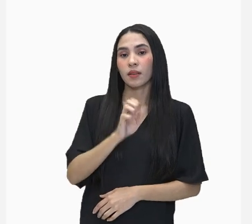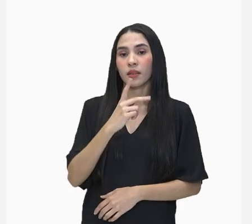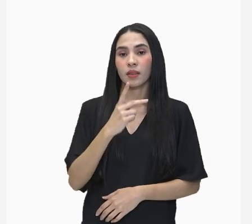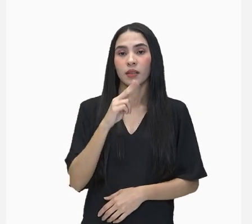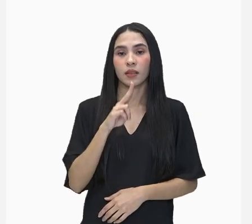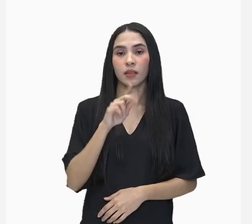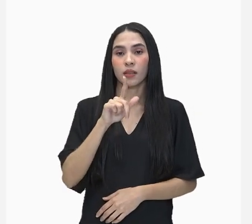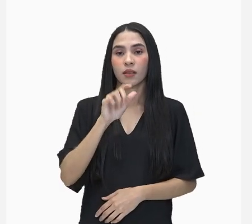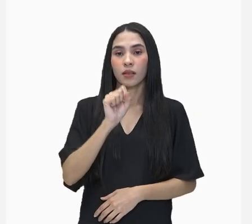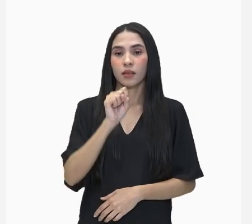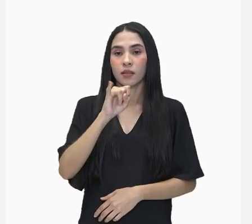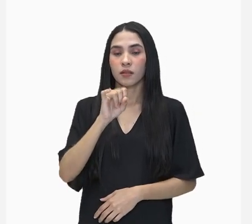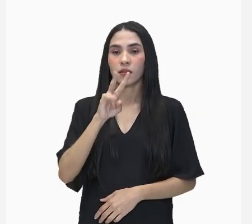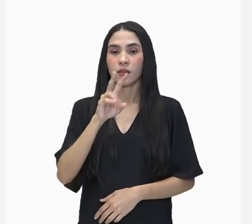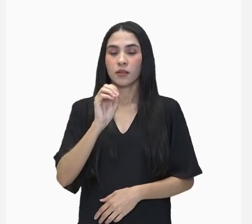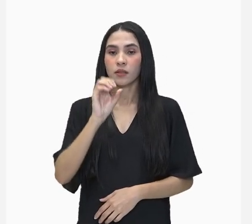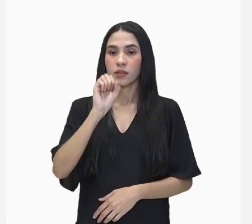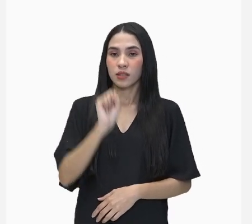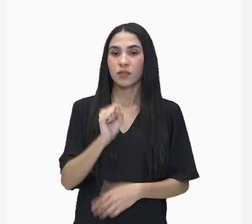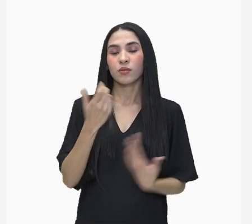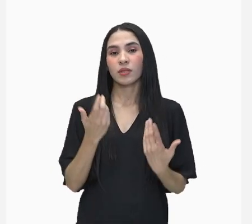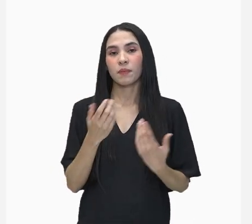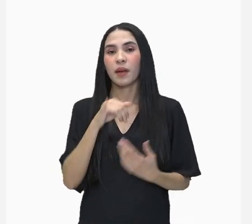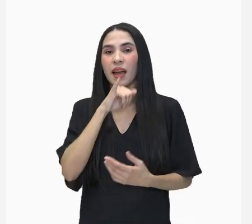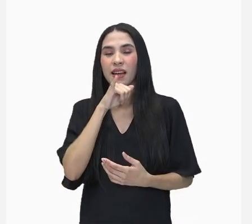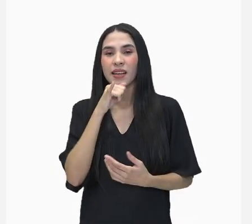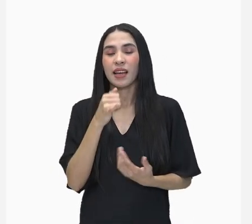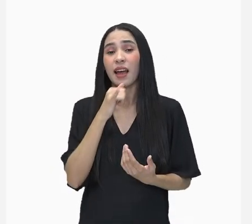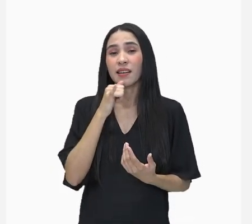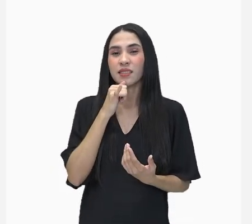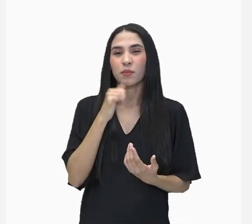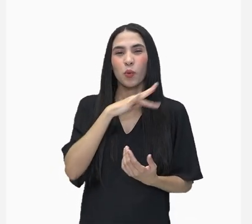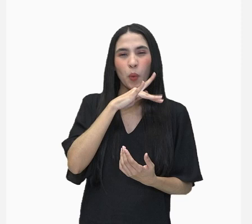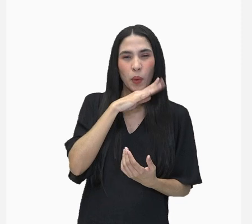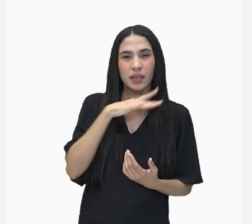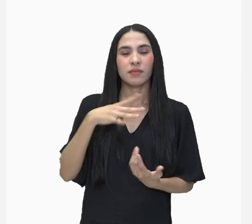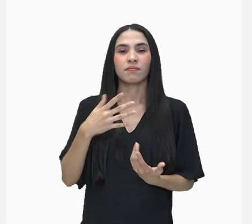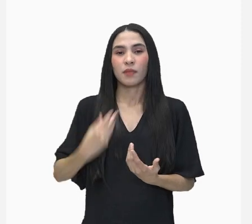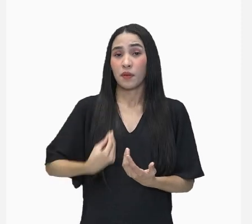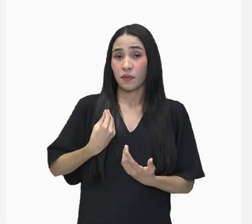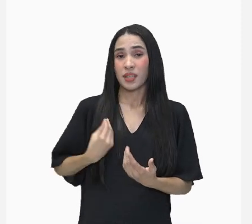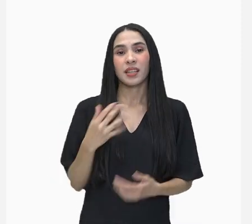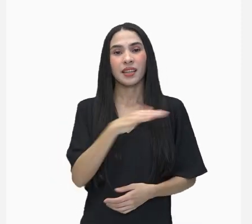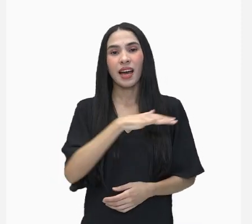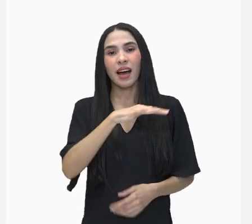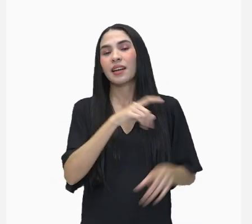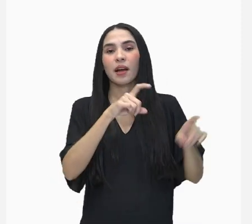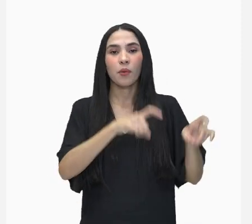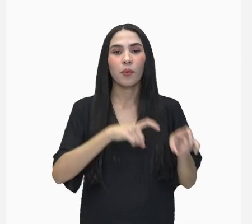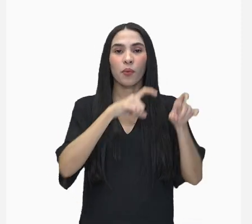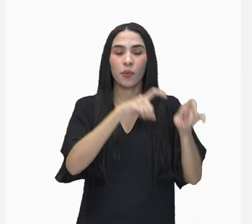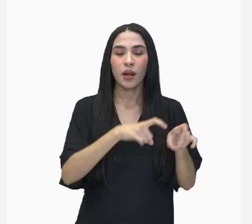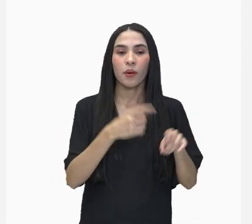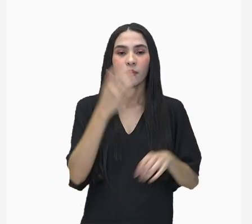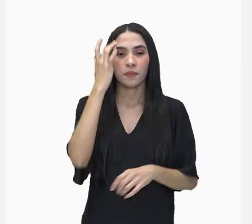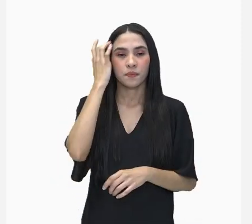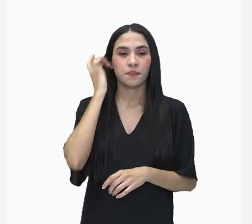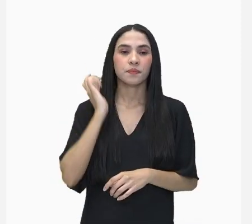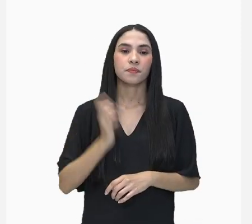que estão associados às péssimas condições de vida existentes na zona rural, tornando-se fatores